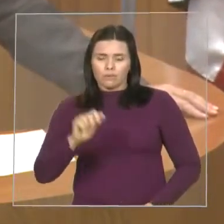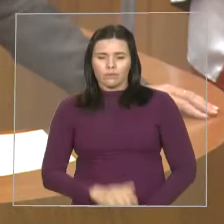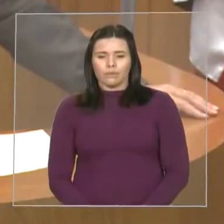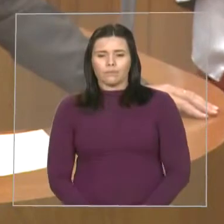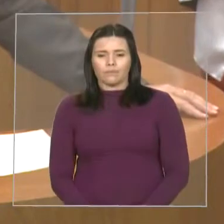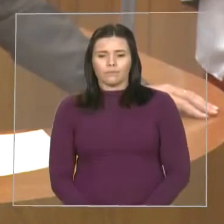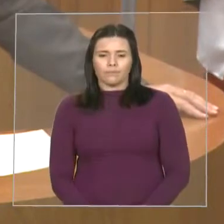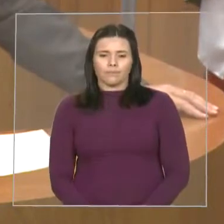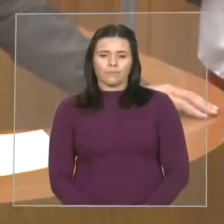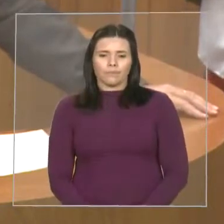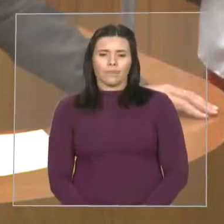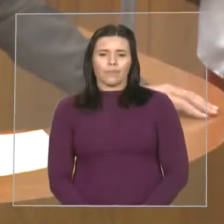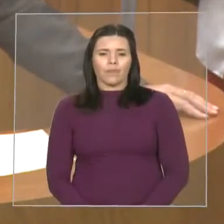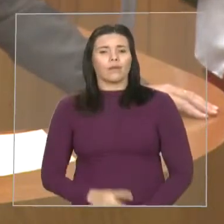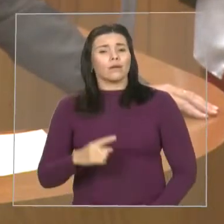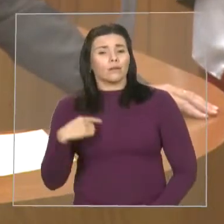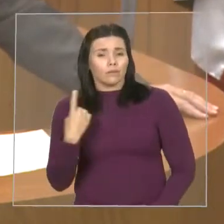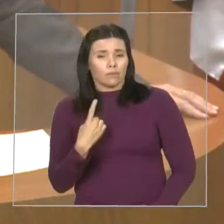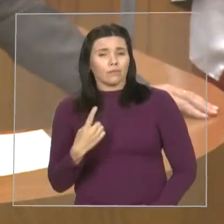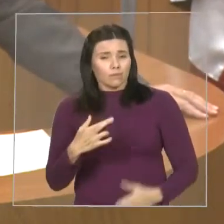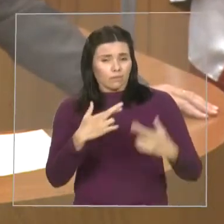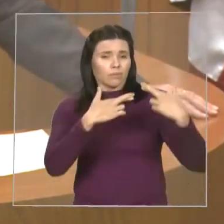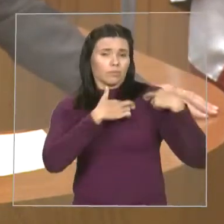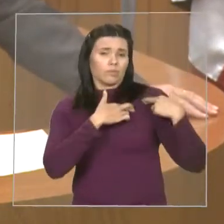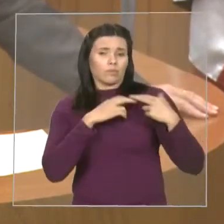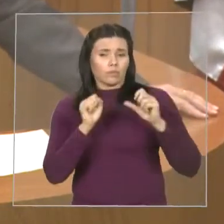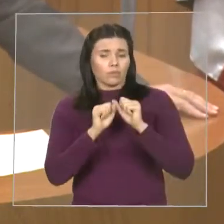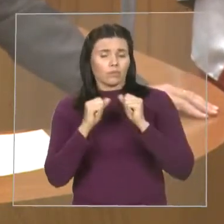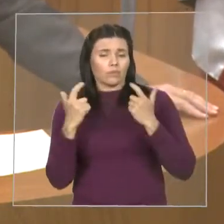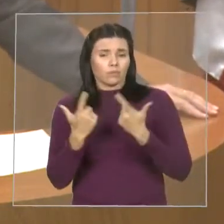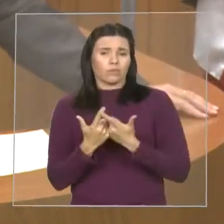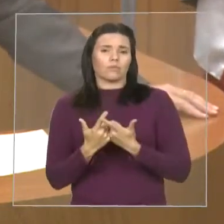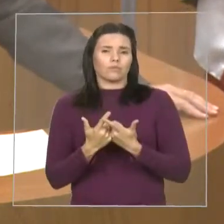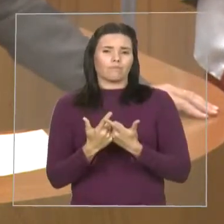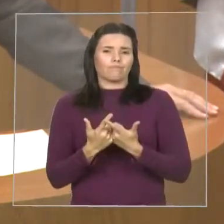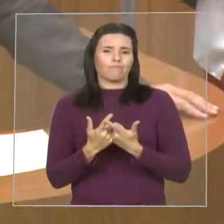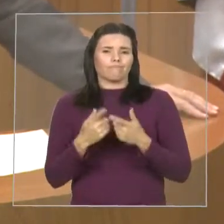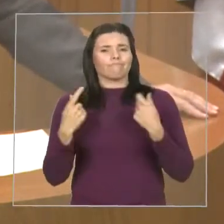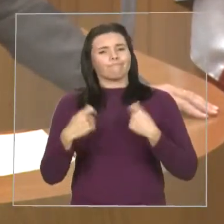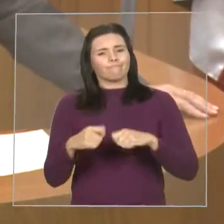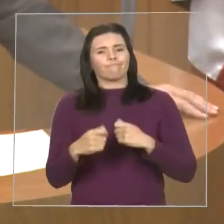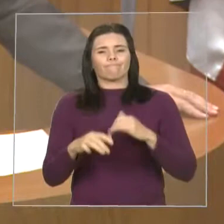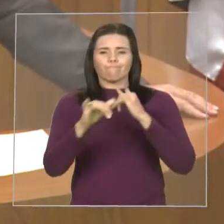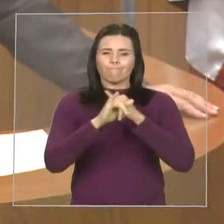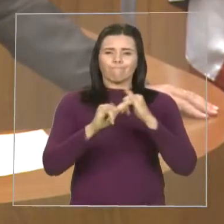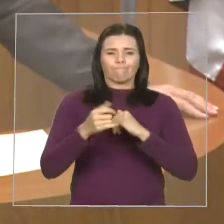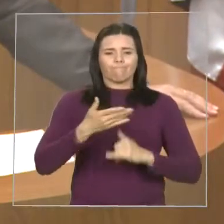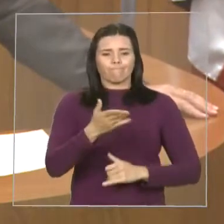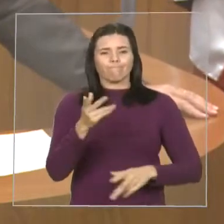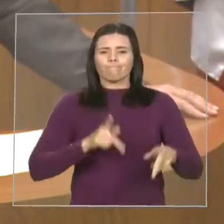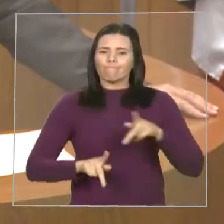aos anseios da população, em termos de legislação, é muito pequena.